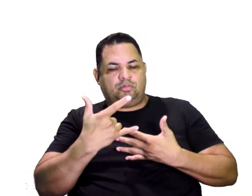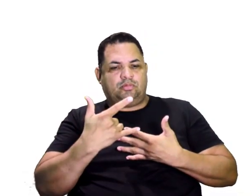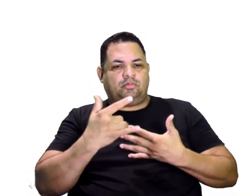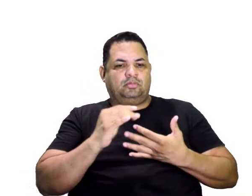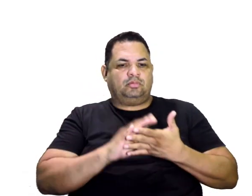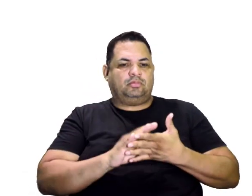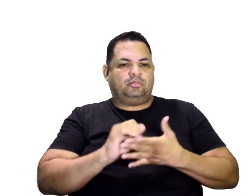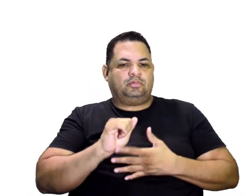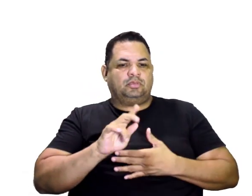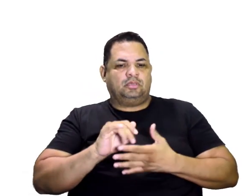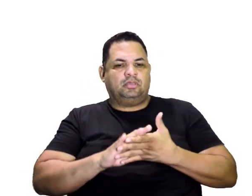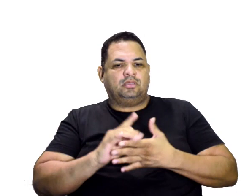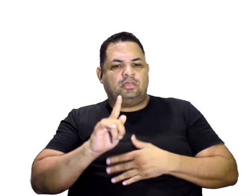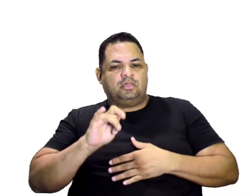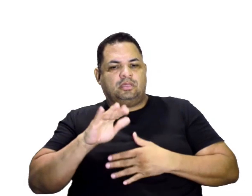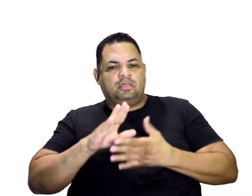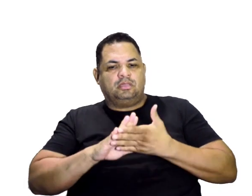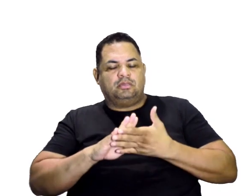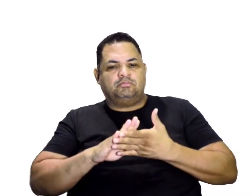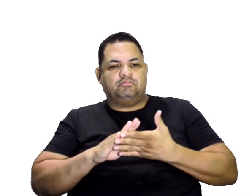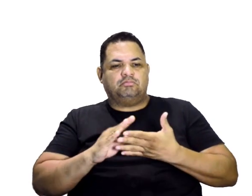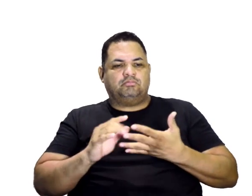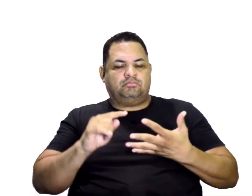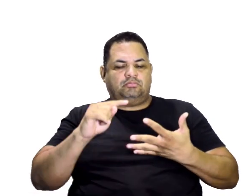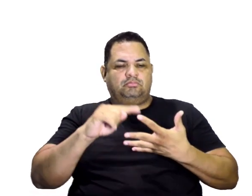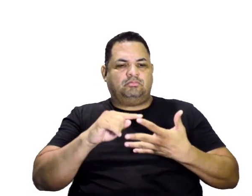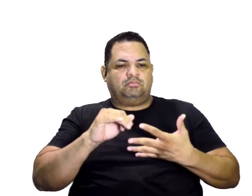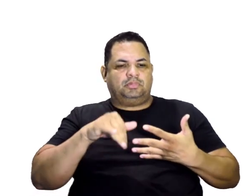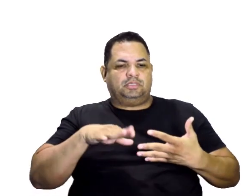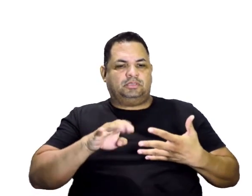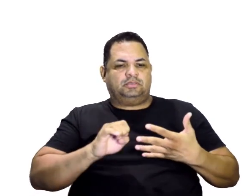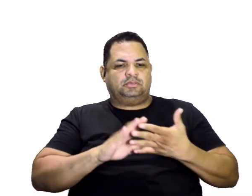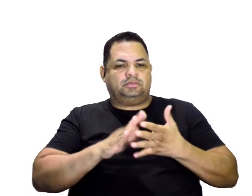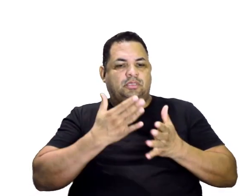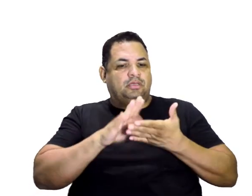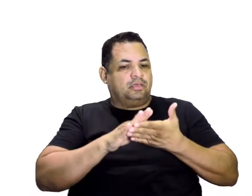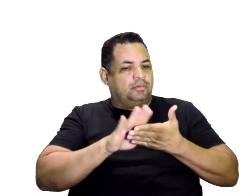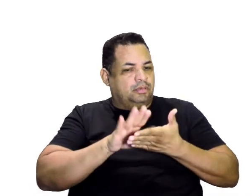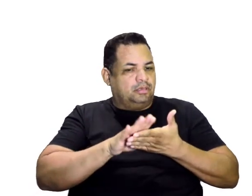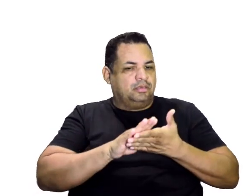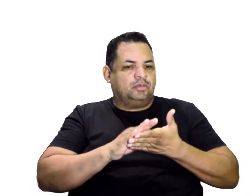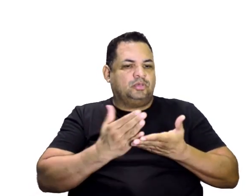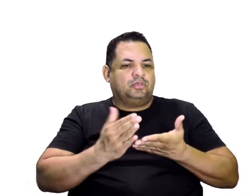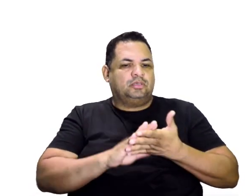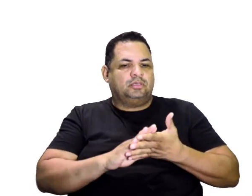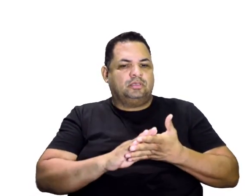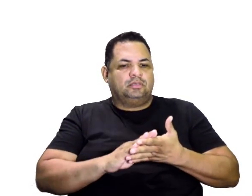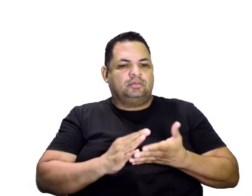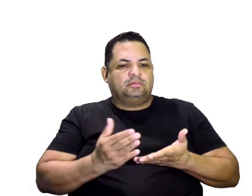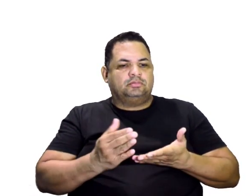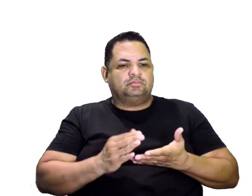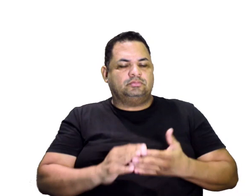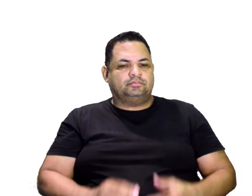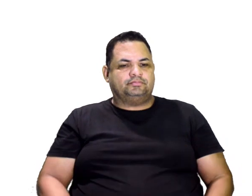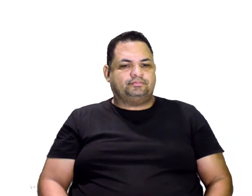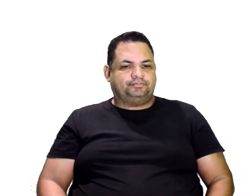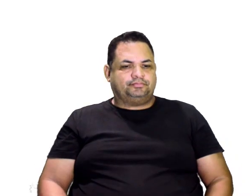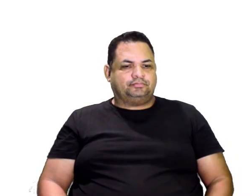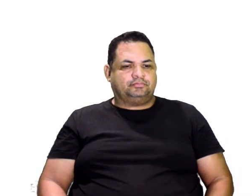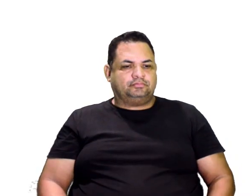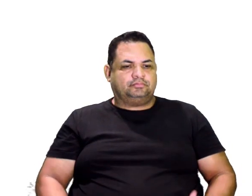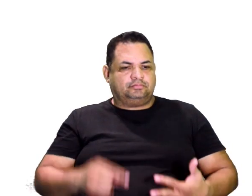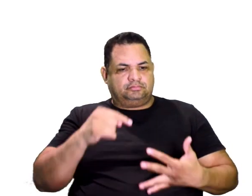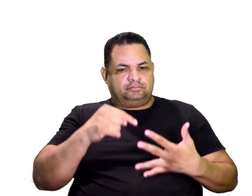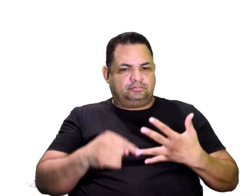ska, reggae. Temos aqui na letra B machixe, samba, tal. valsa vienense, calypso,